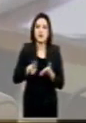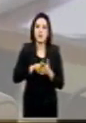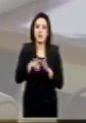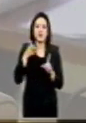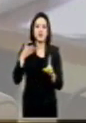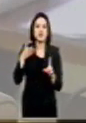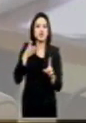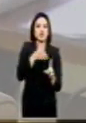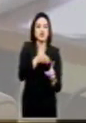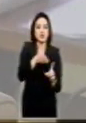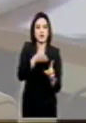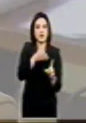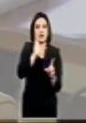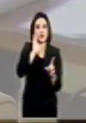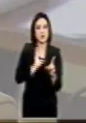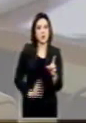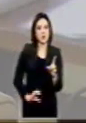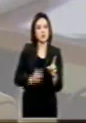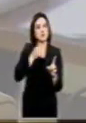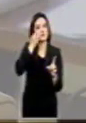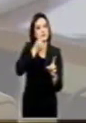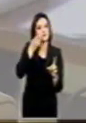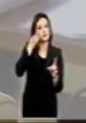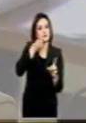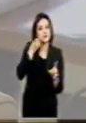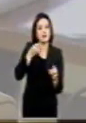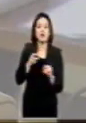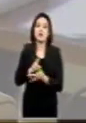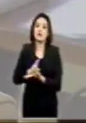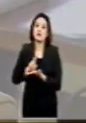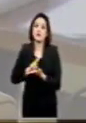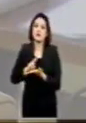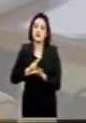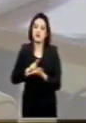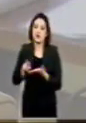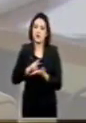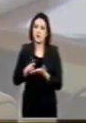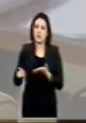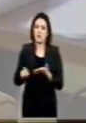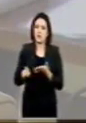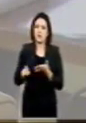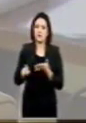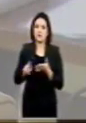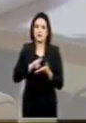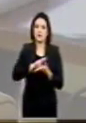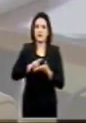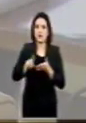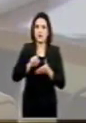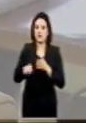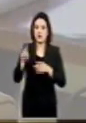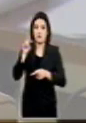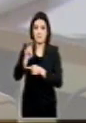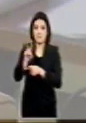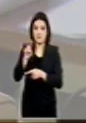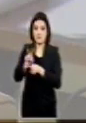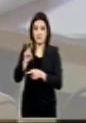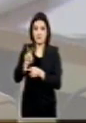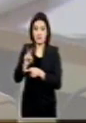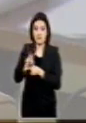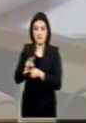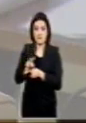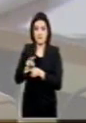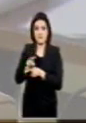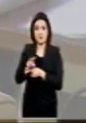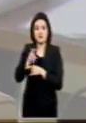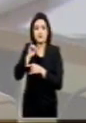apurar conduta de congressista, não se relaciona com as imunidades parlamentares, sob pena de que tais prerrogativas sejam,